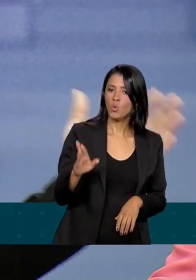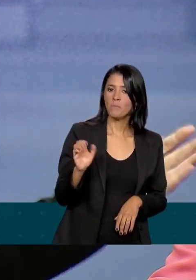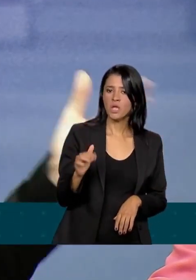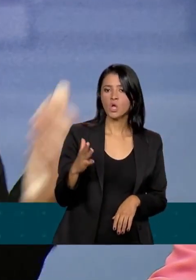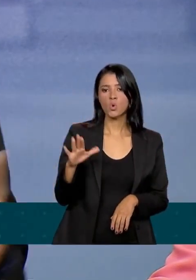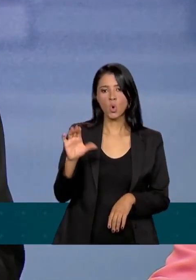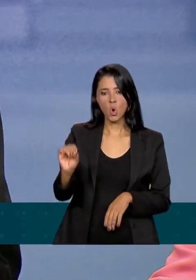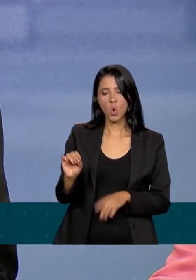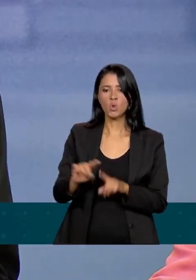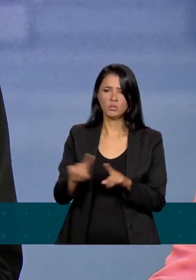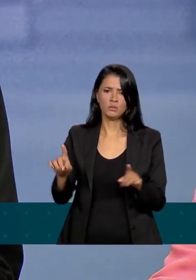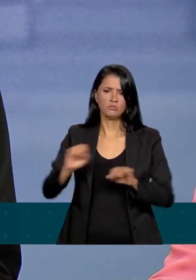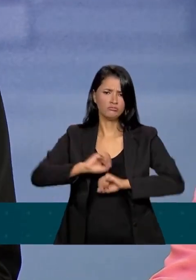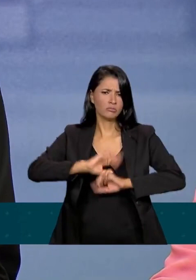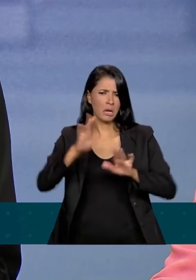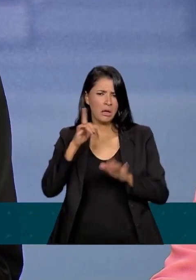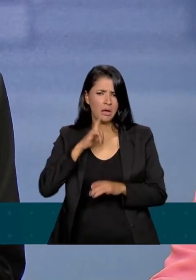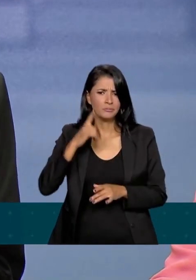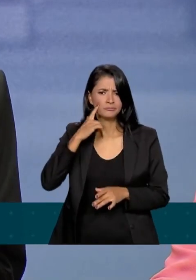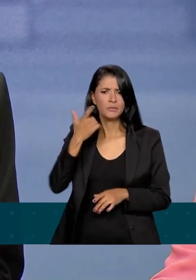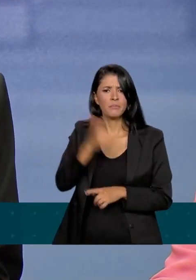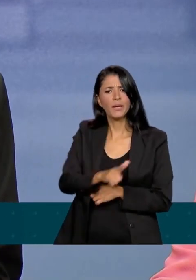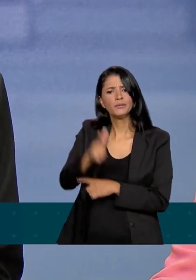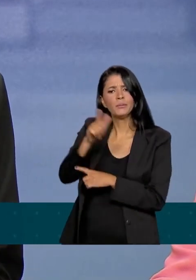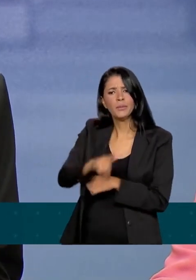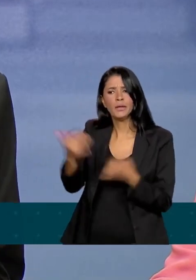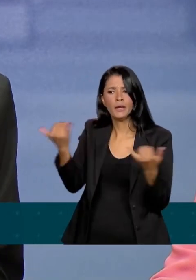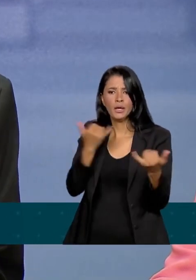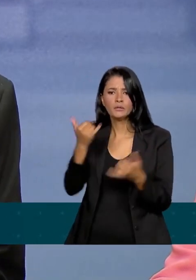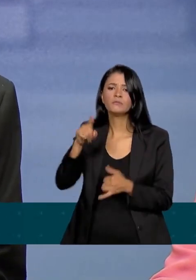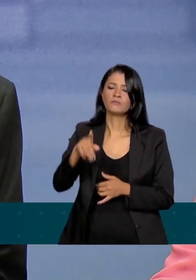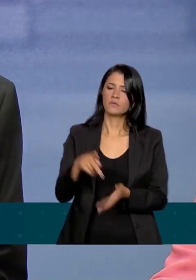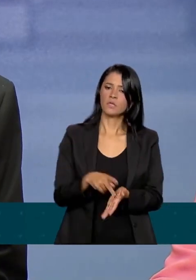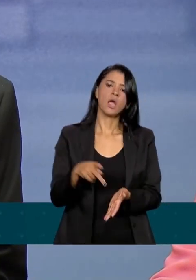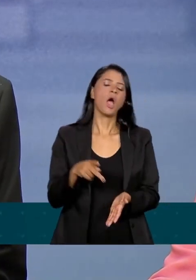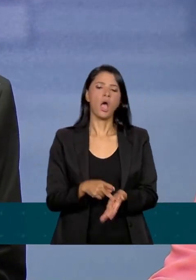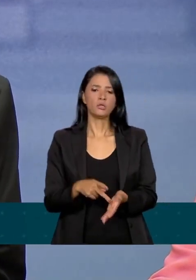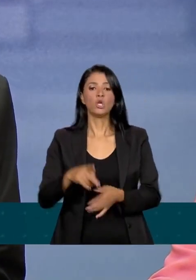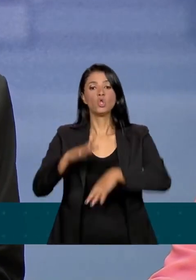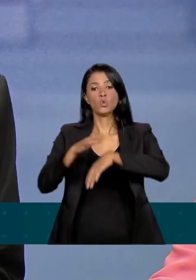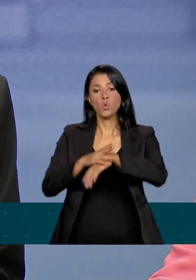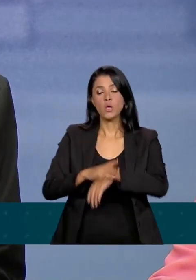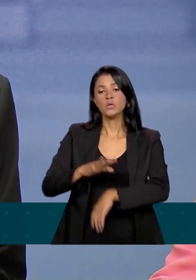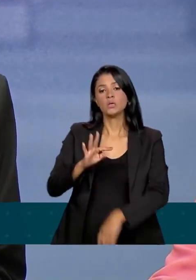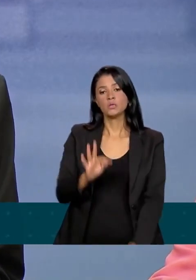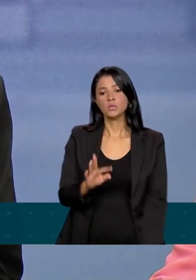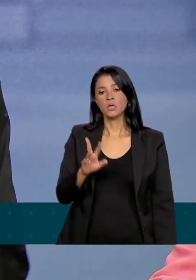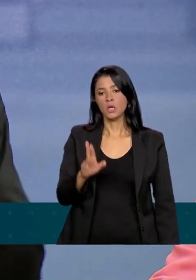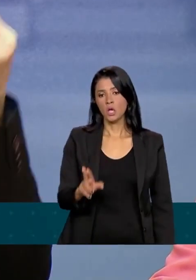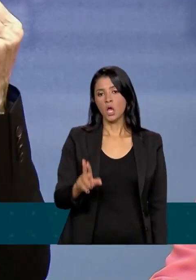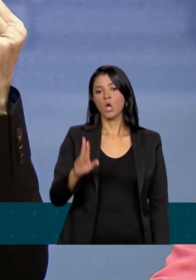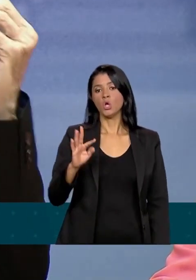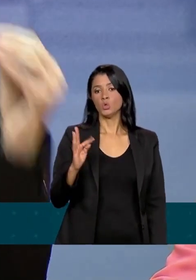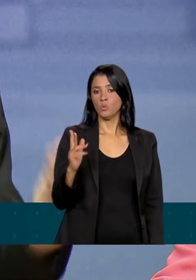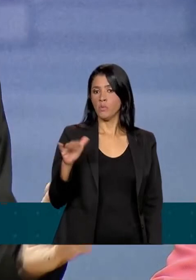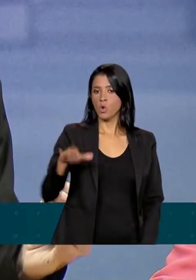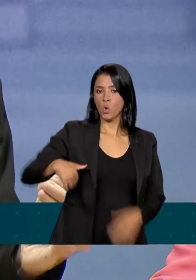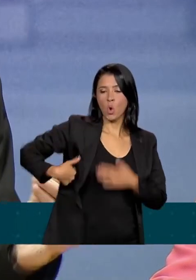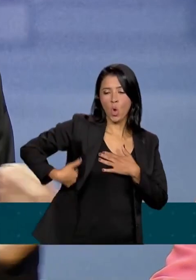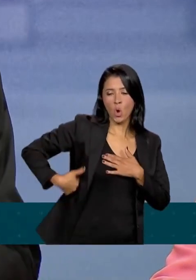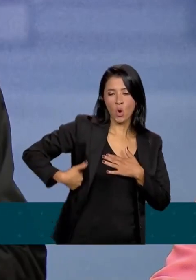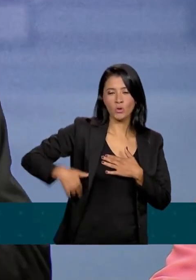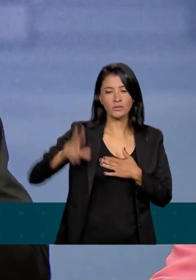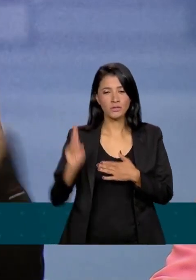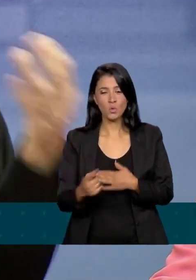clareza, a OMS, a OPAS repetem muito isso, e é verdade, tuberculose em um lugar, tuberculose em todo